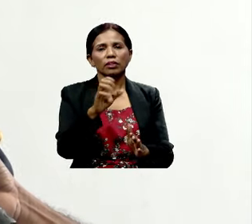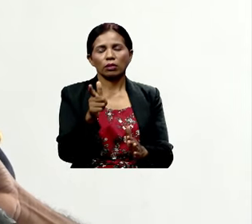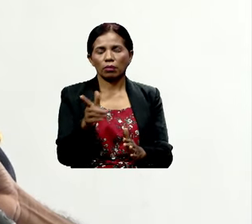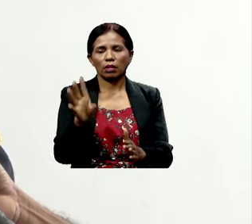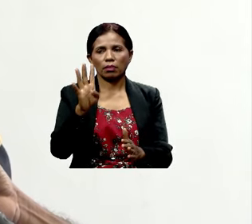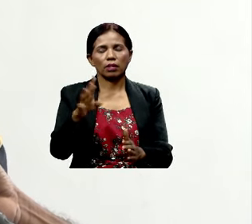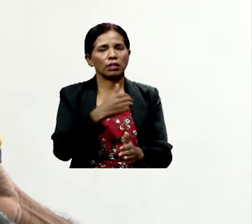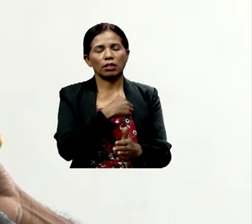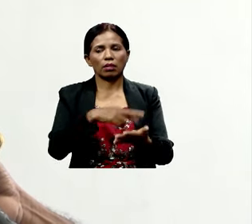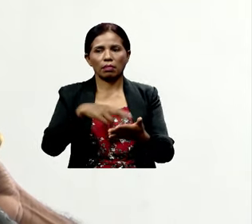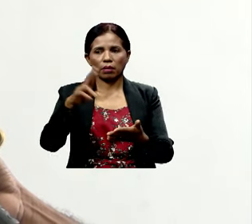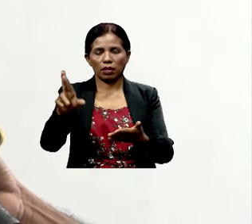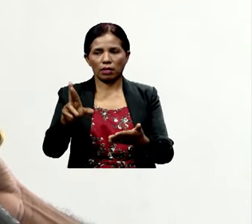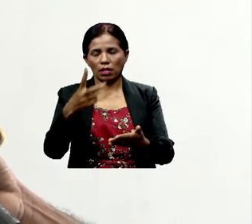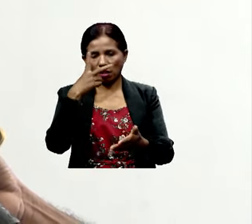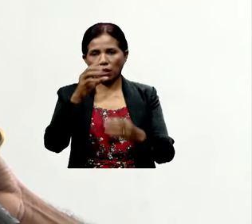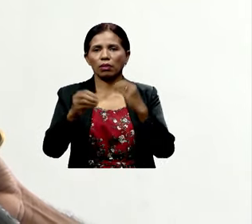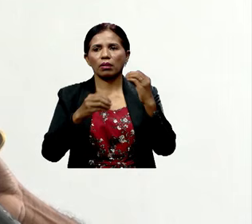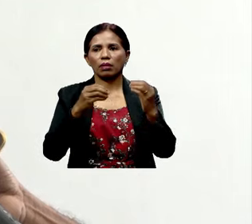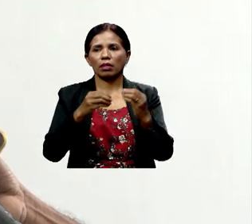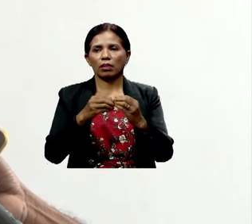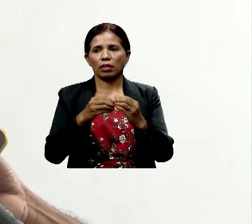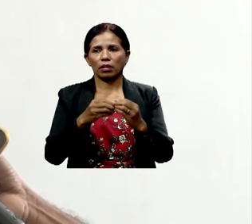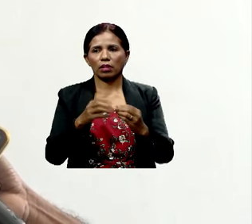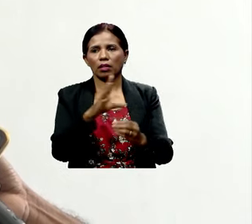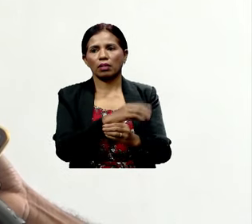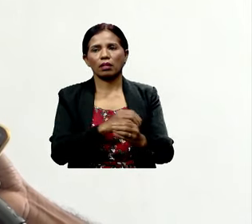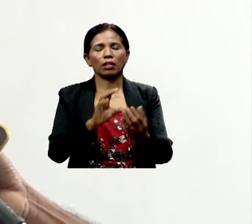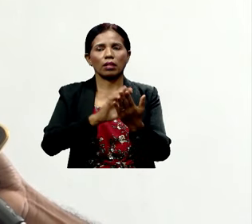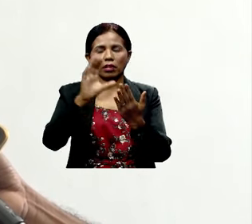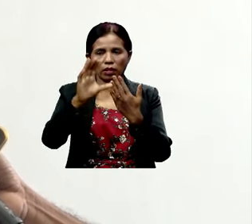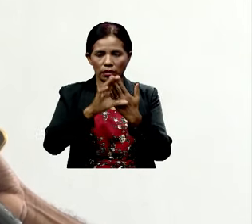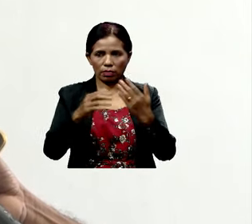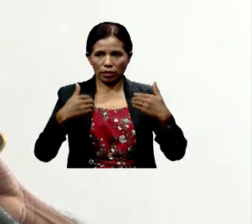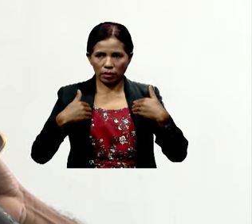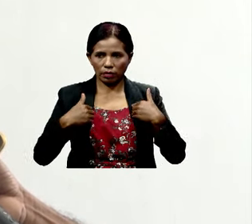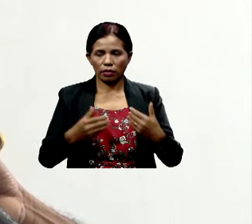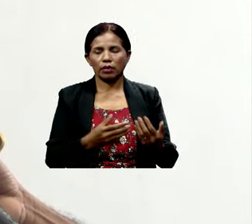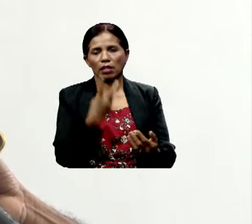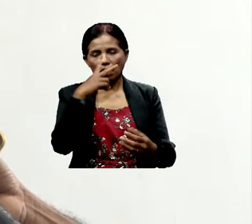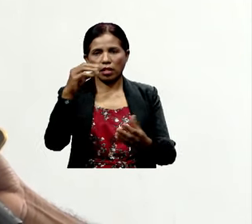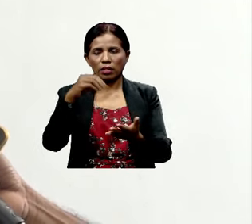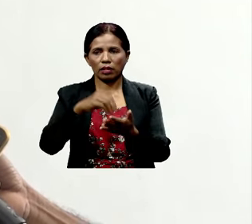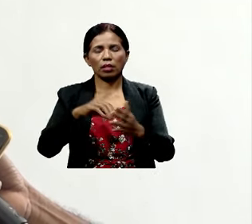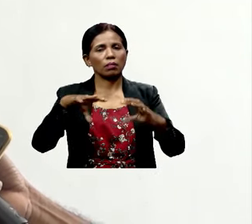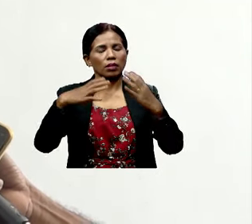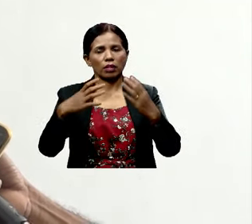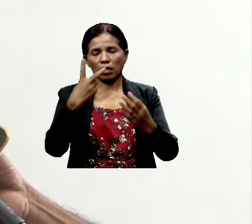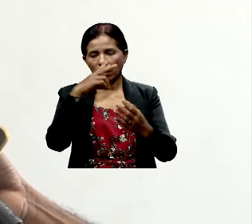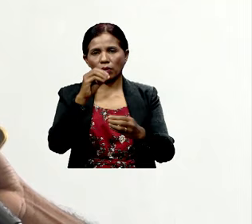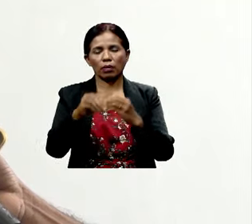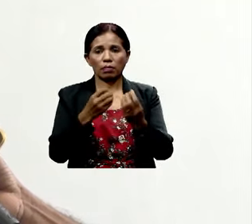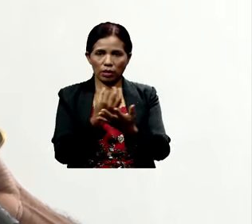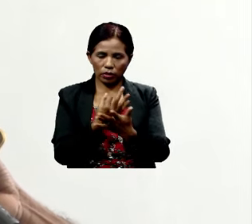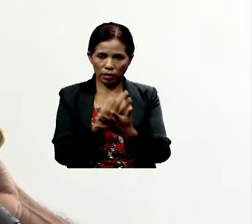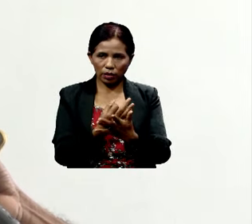mostra ga prova tamba guarda ela sequência calendário no beki ia elaboração ho se comitê revisão orçamento laud da ela